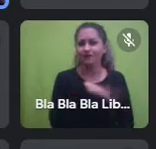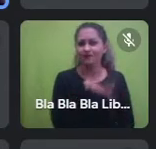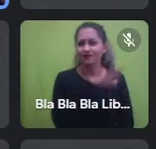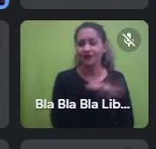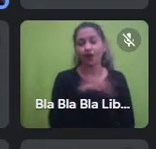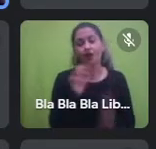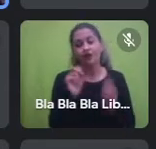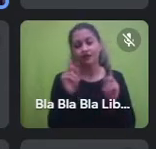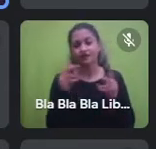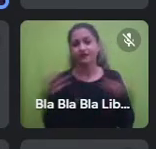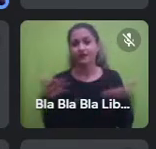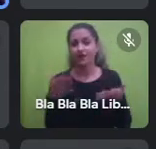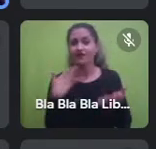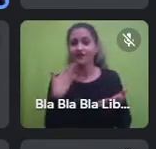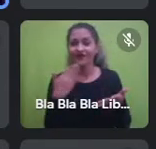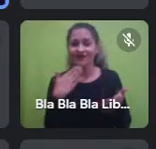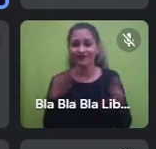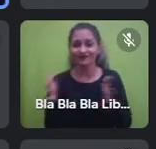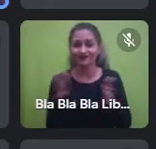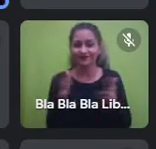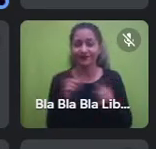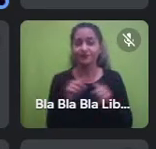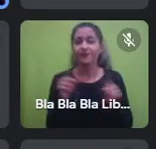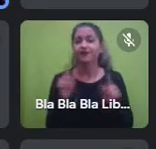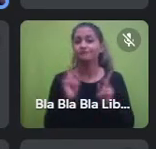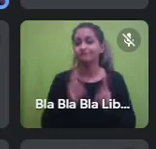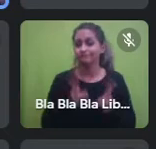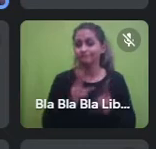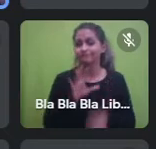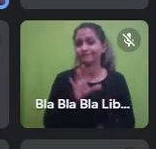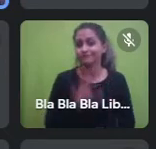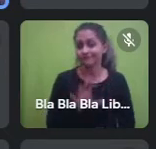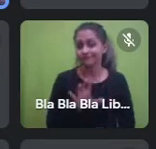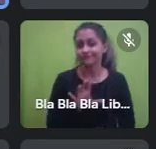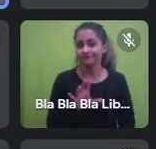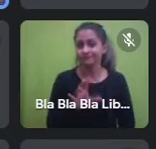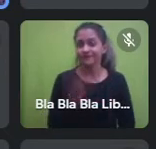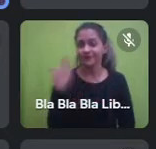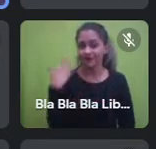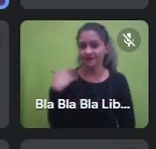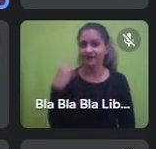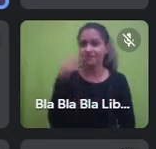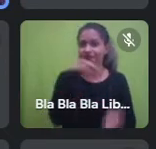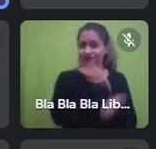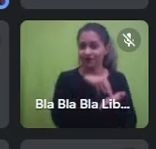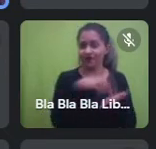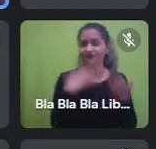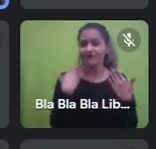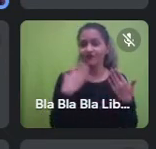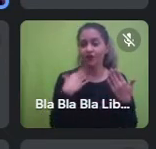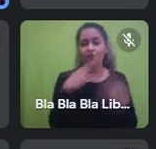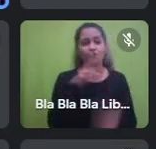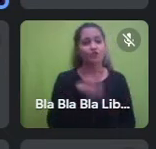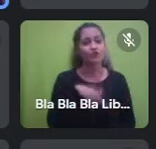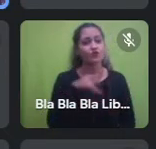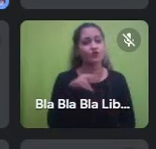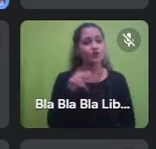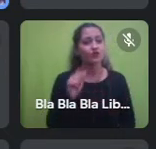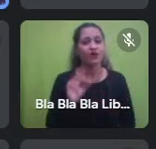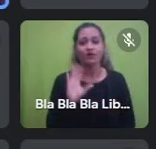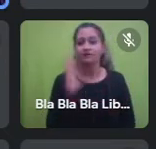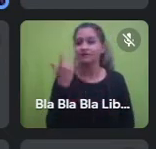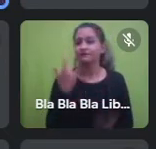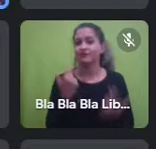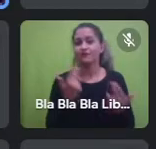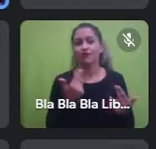verão, mas ainda assim, no período de verão em que nós estivemos lá, nunca houve uma situação dessa do